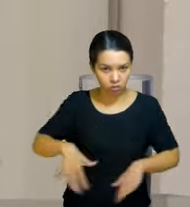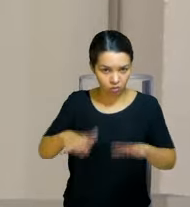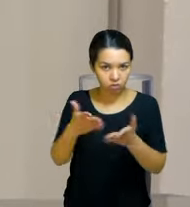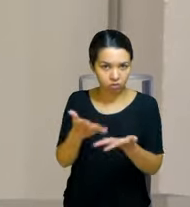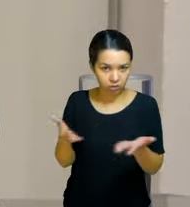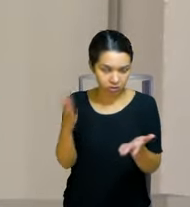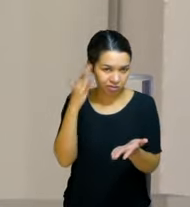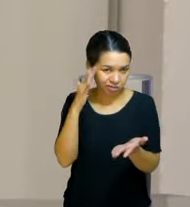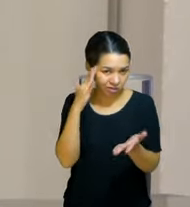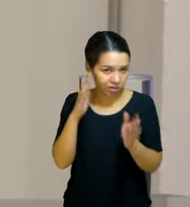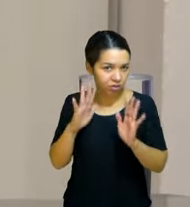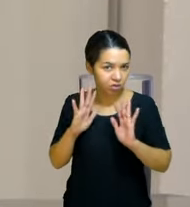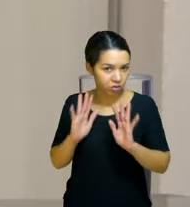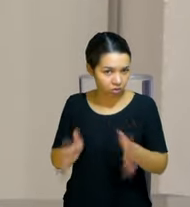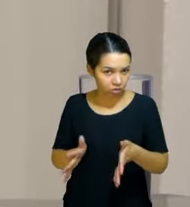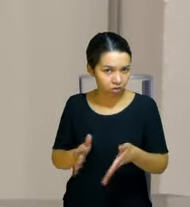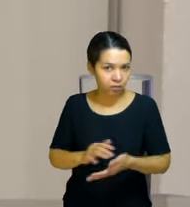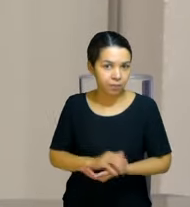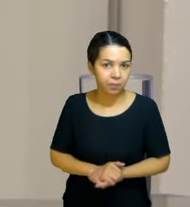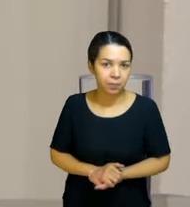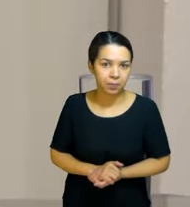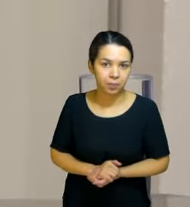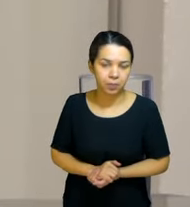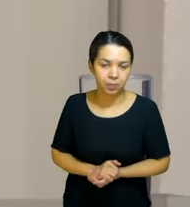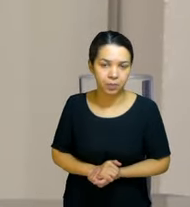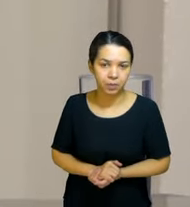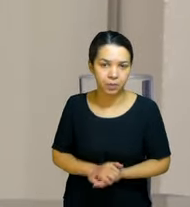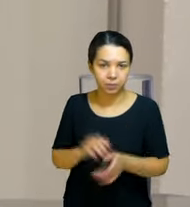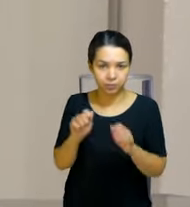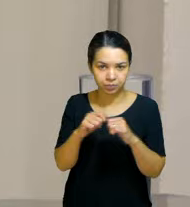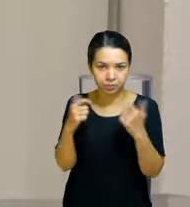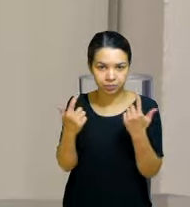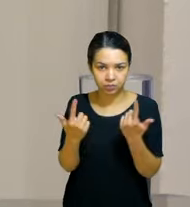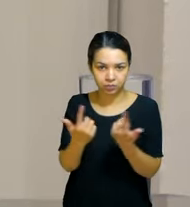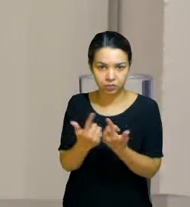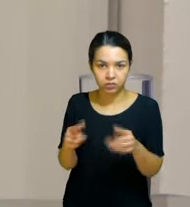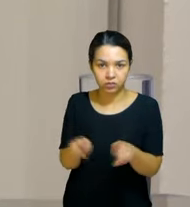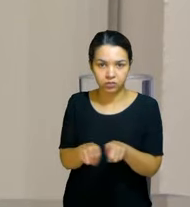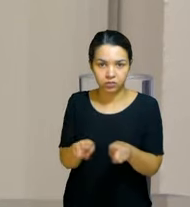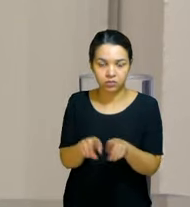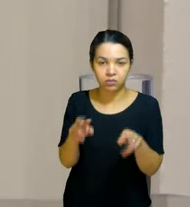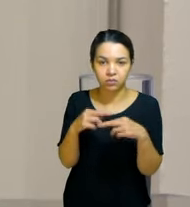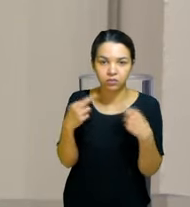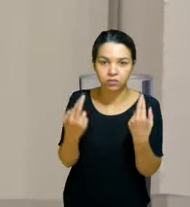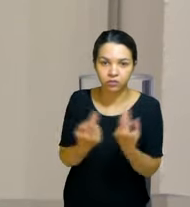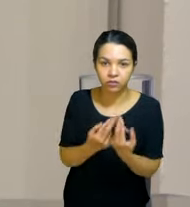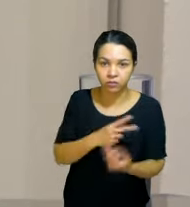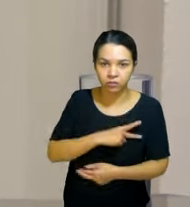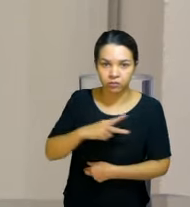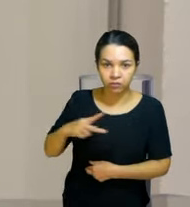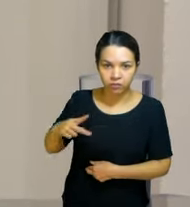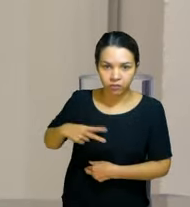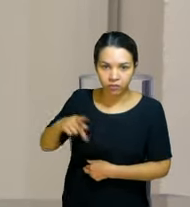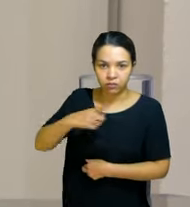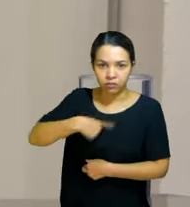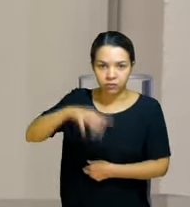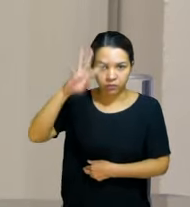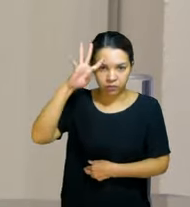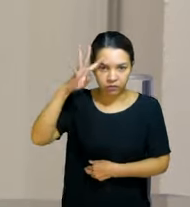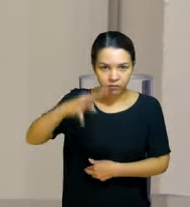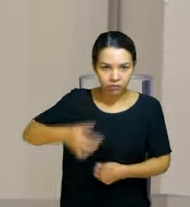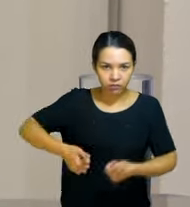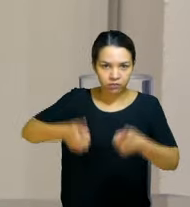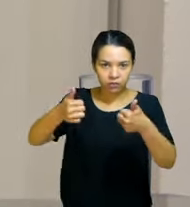o nosso objetivo dentro dessa Assembleia e dentro dessa audiência pública, a gente encontrar a melhor solução para que isso